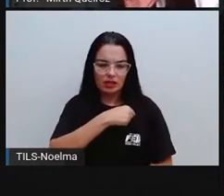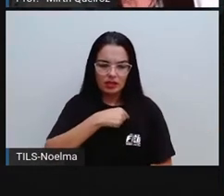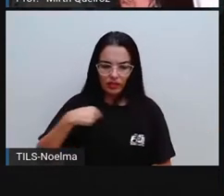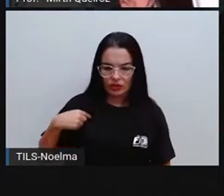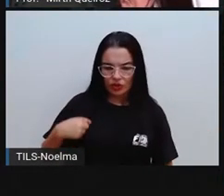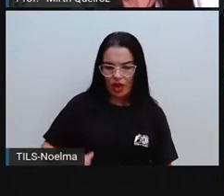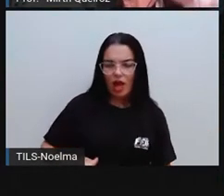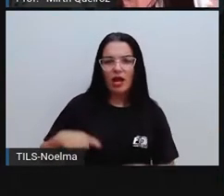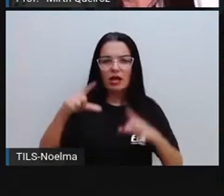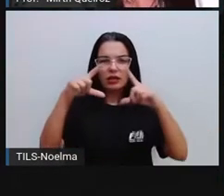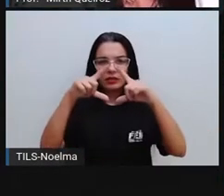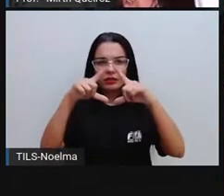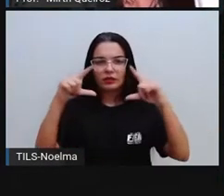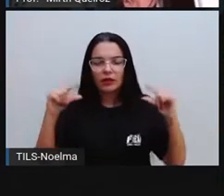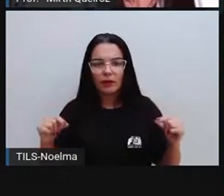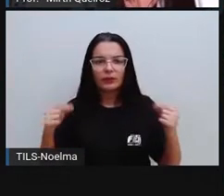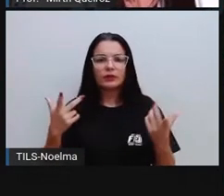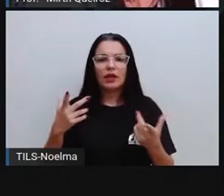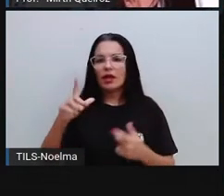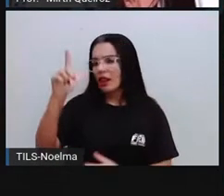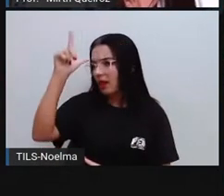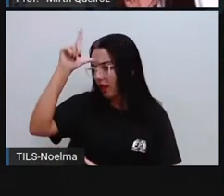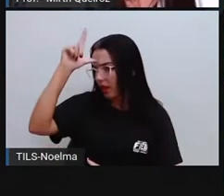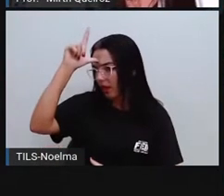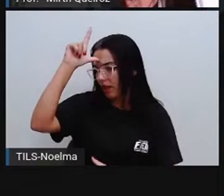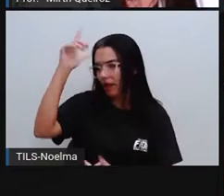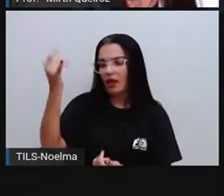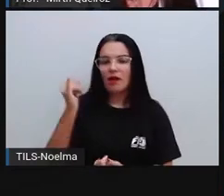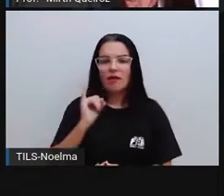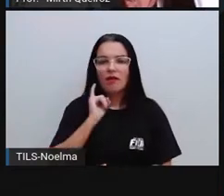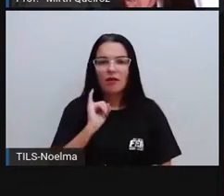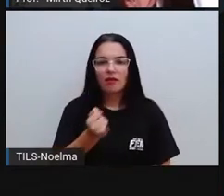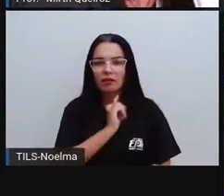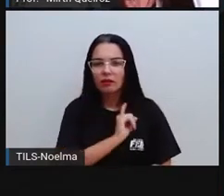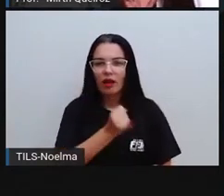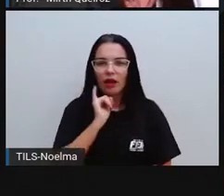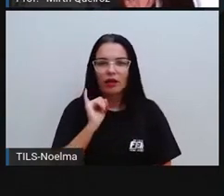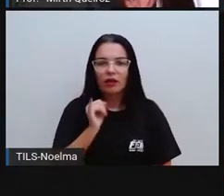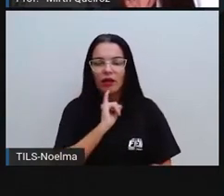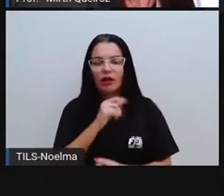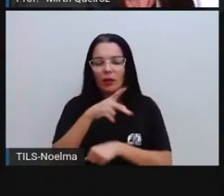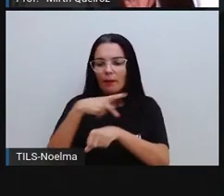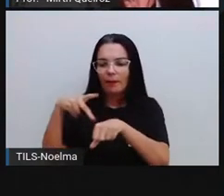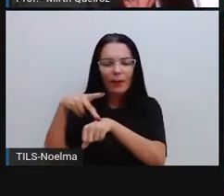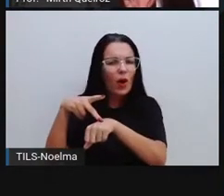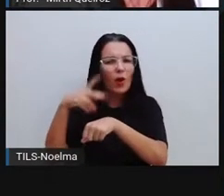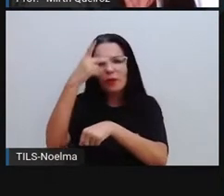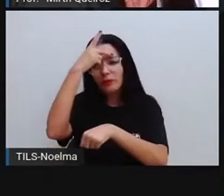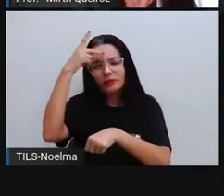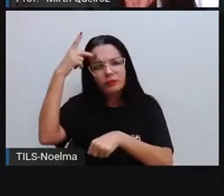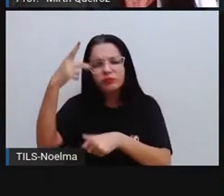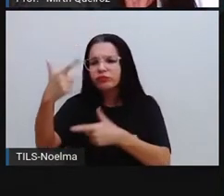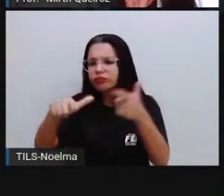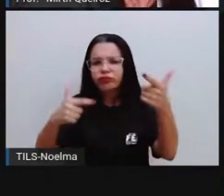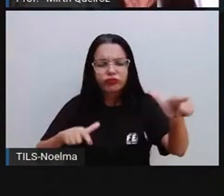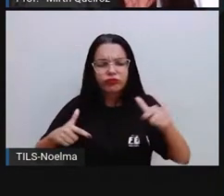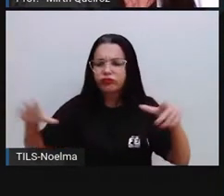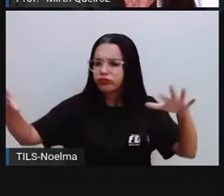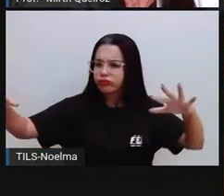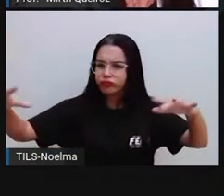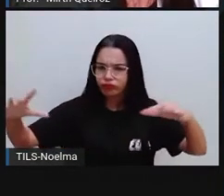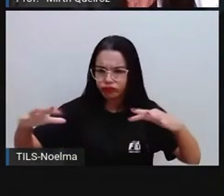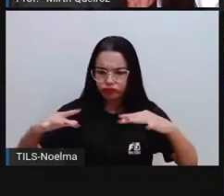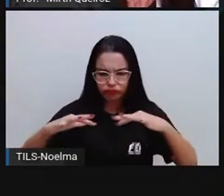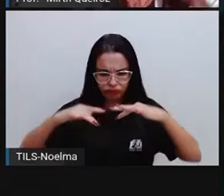os alemães, os italianos, os espanhóis, tiveram outros povos que vieram para o nosso país e que fez parte